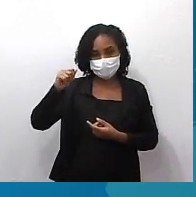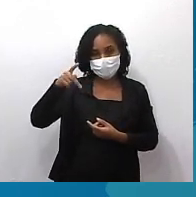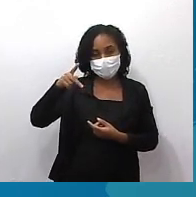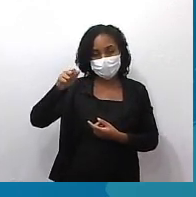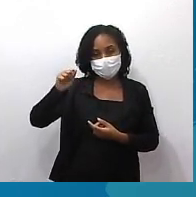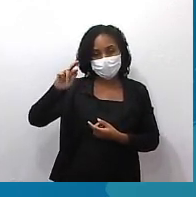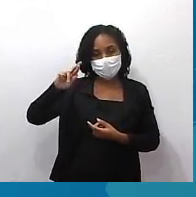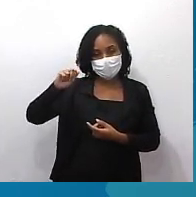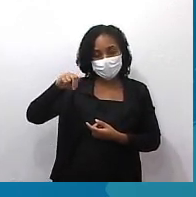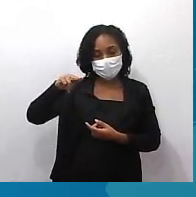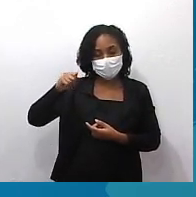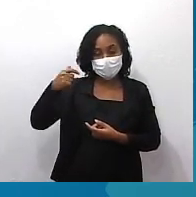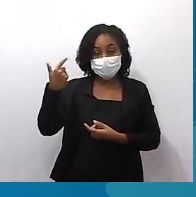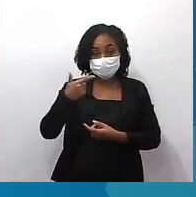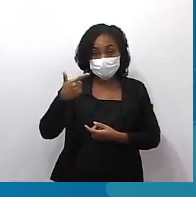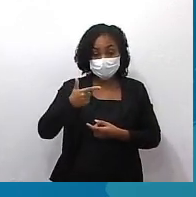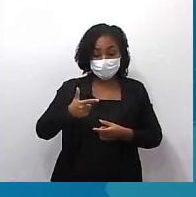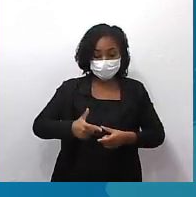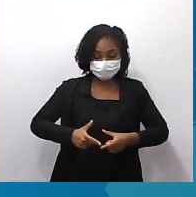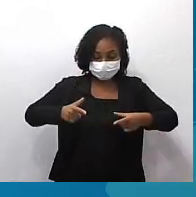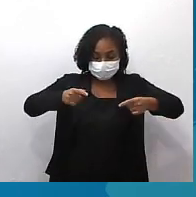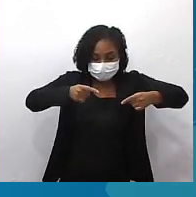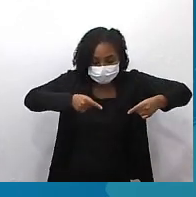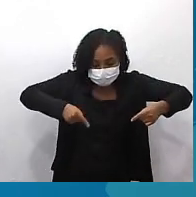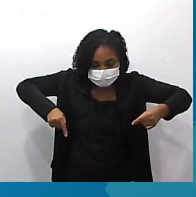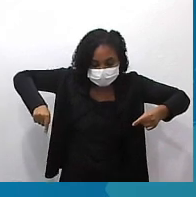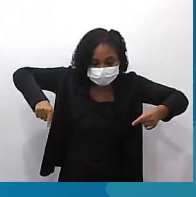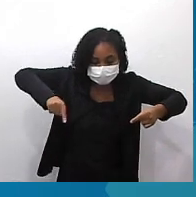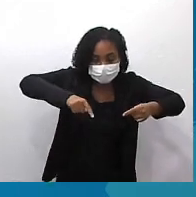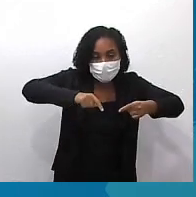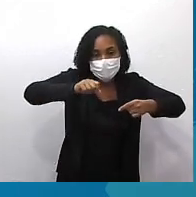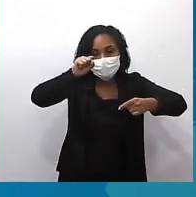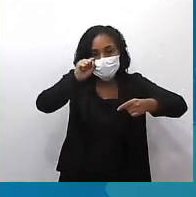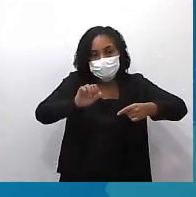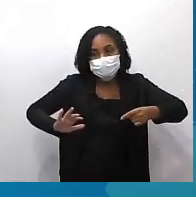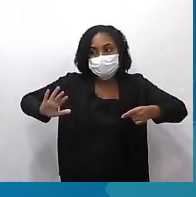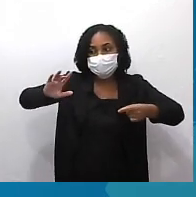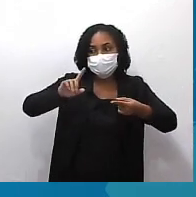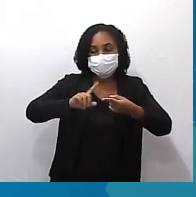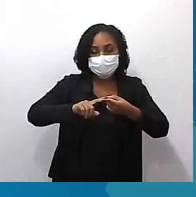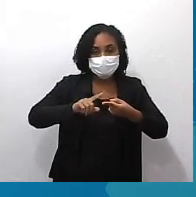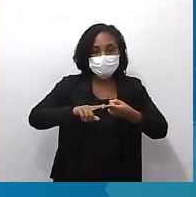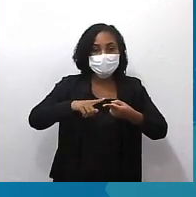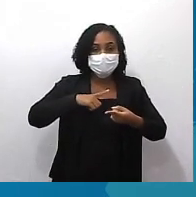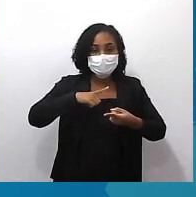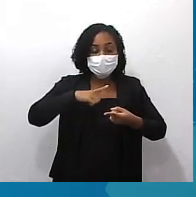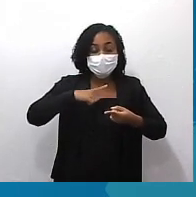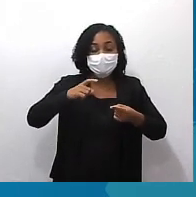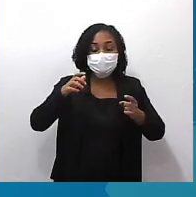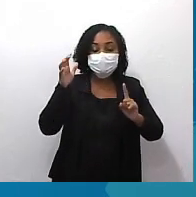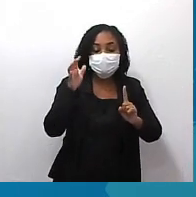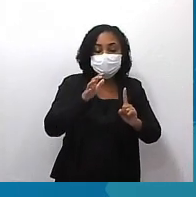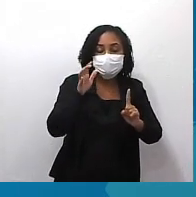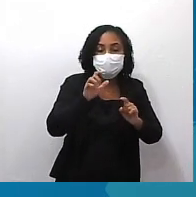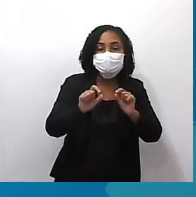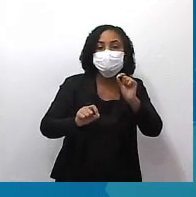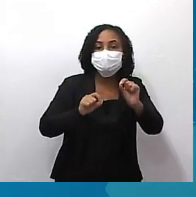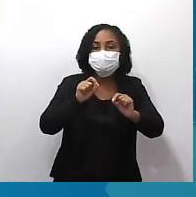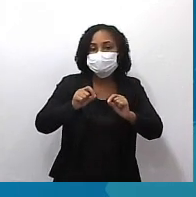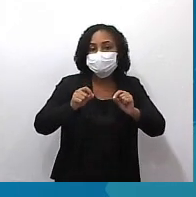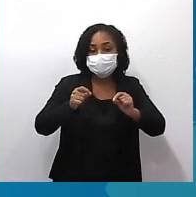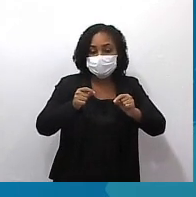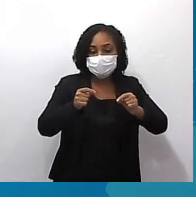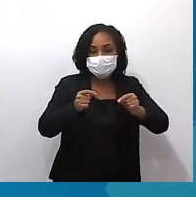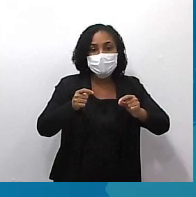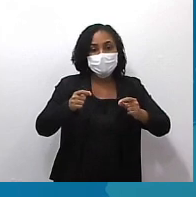água do Brasil. A bacia do Paraná banha ali a região sudeste e sul, né? A bacia do Paraná é a de